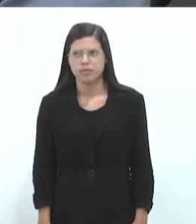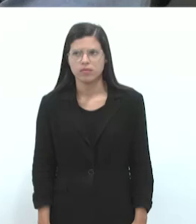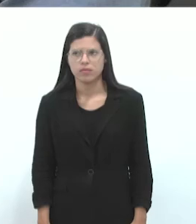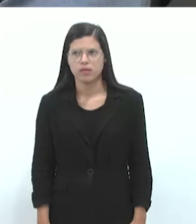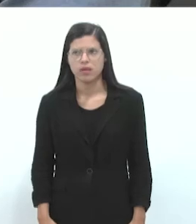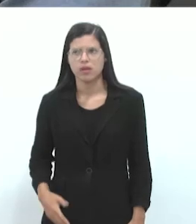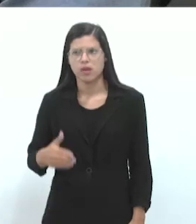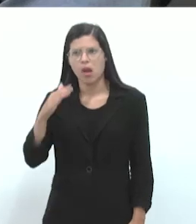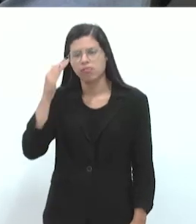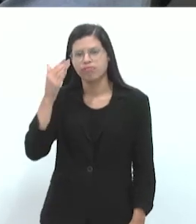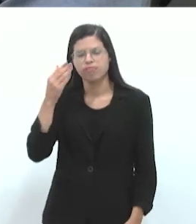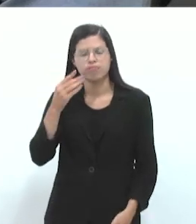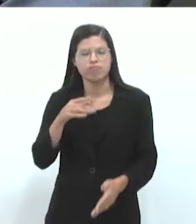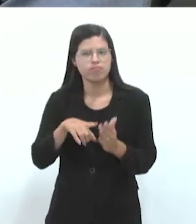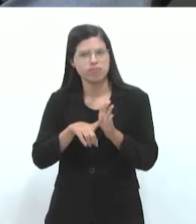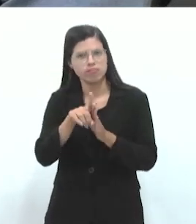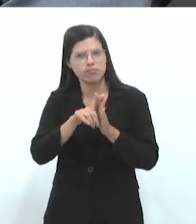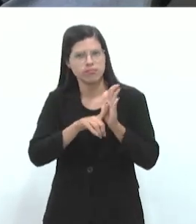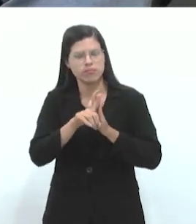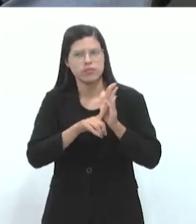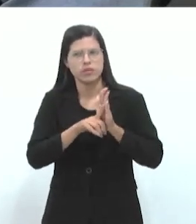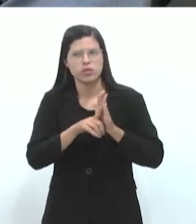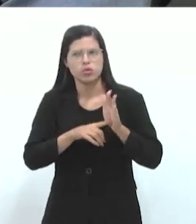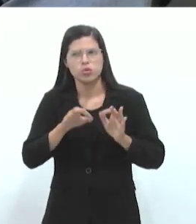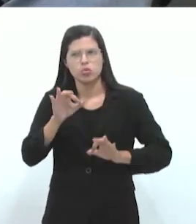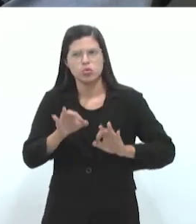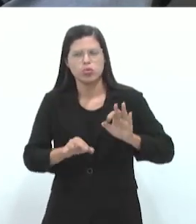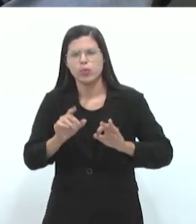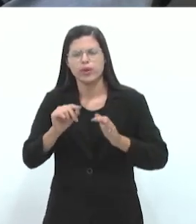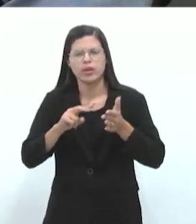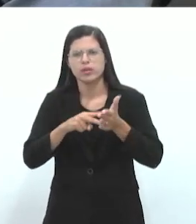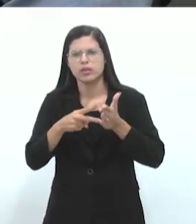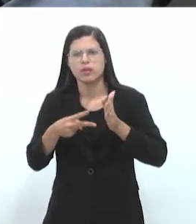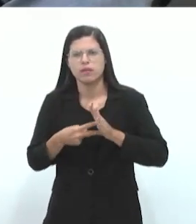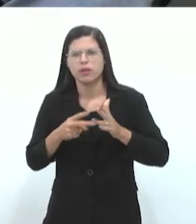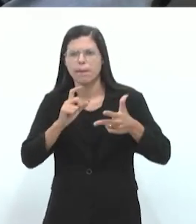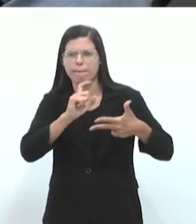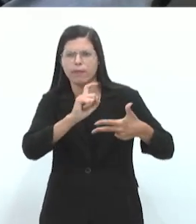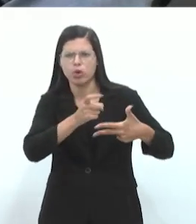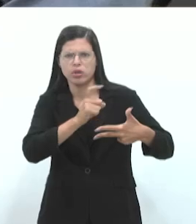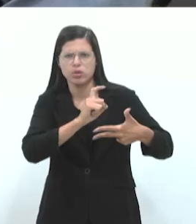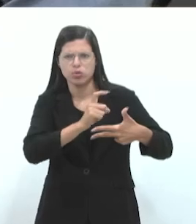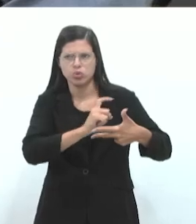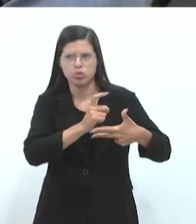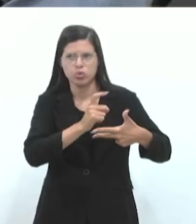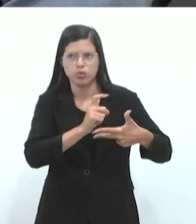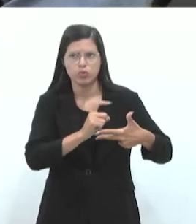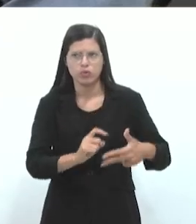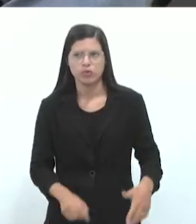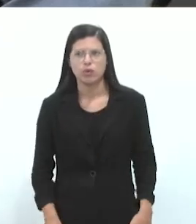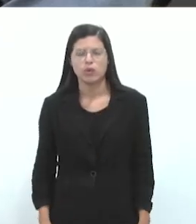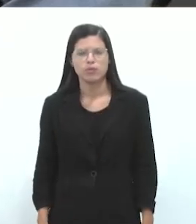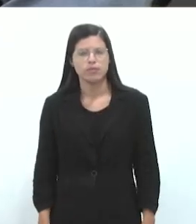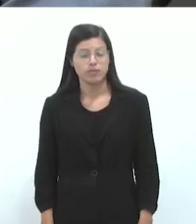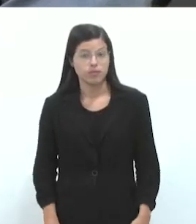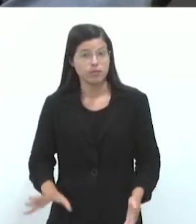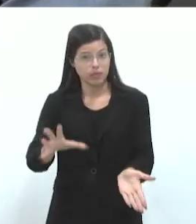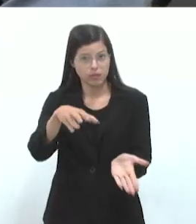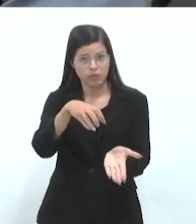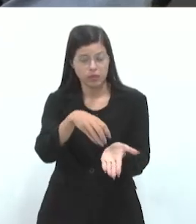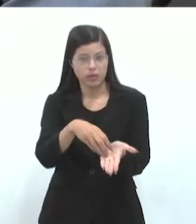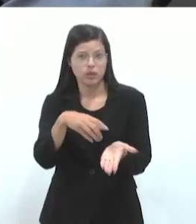sob o ponto de vista jurídico, né, o que quer dizer poder executivo. É o órgão onde se concentram as funções de